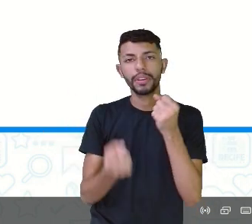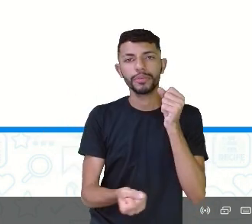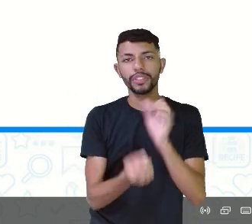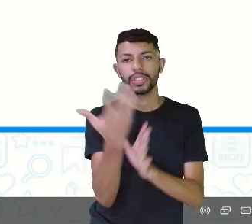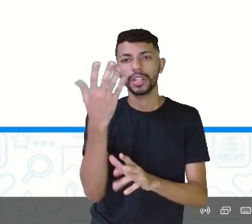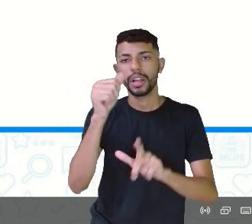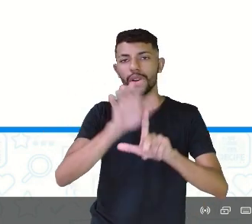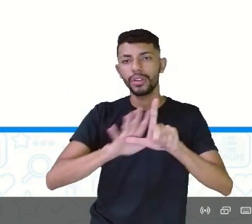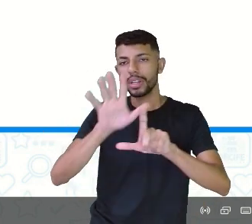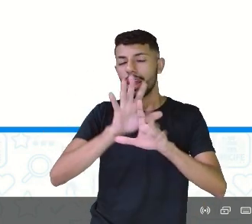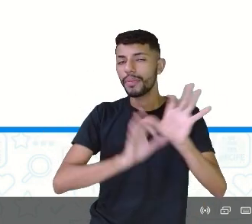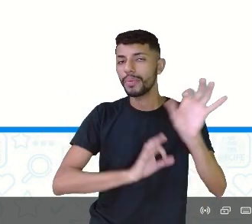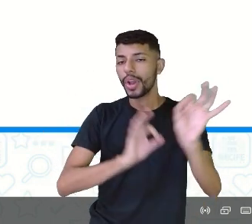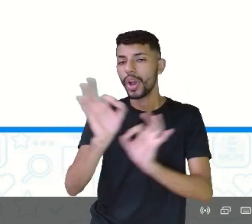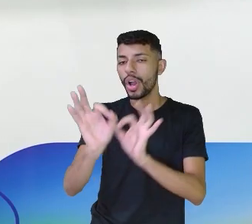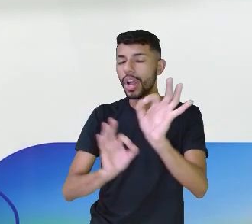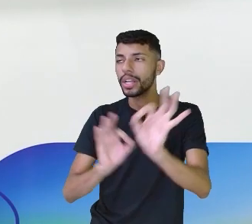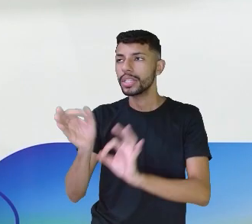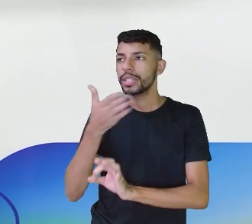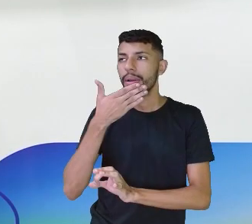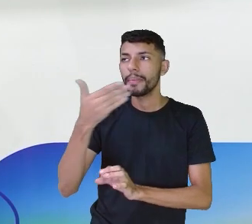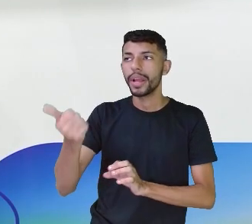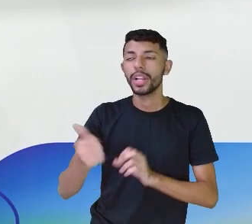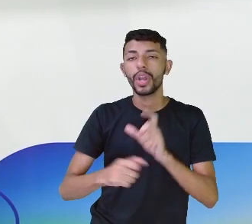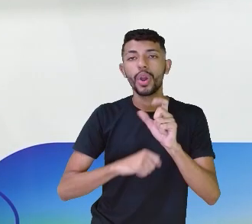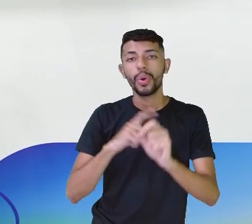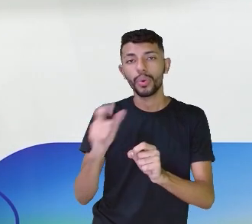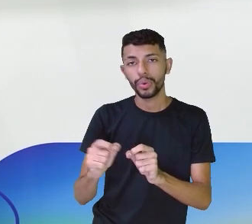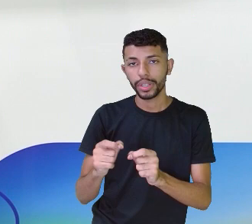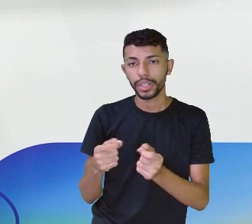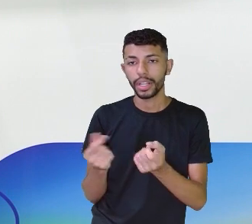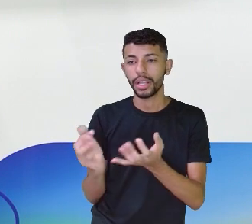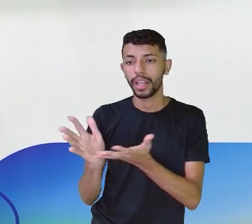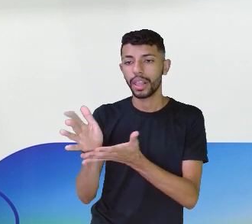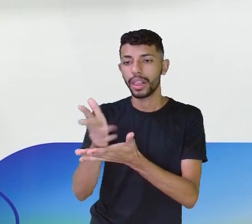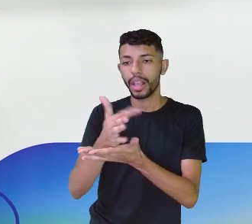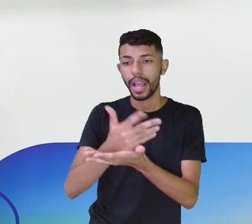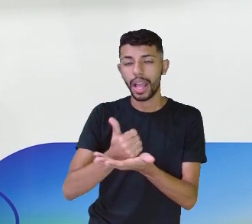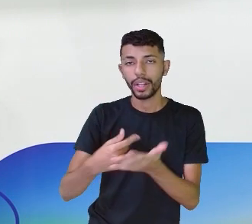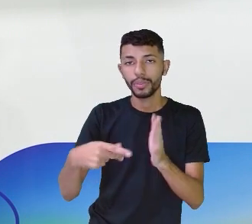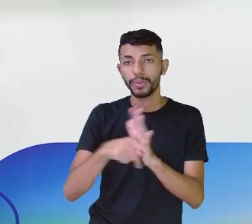para organizar melhor os dados da tabela. Eu fiz uma conversão.